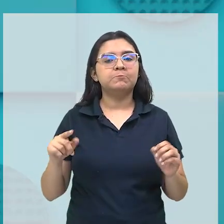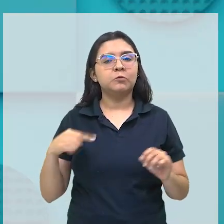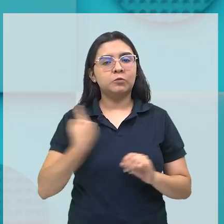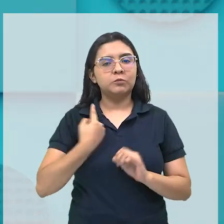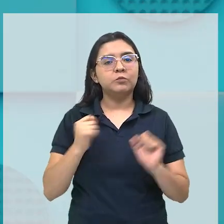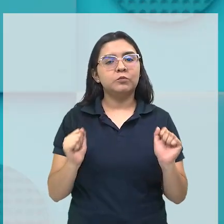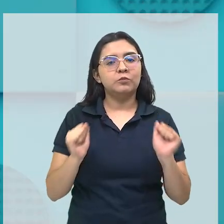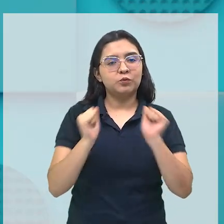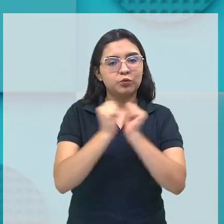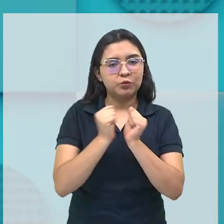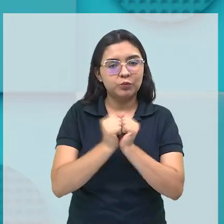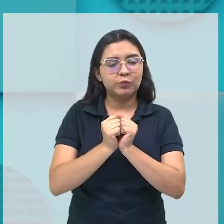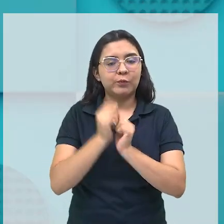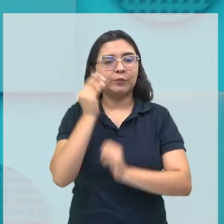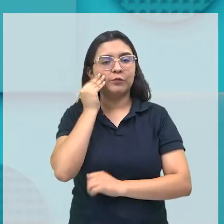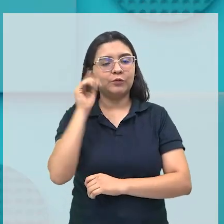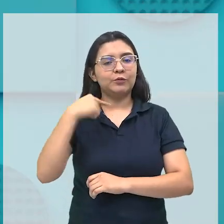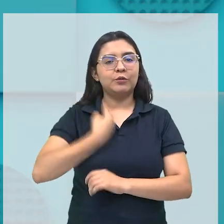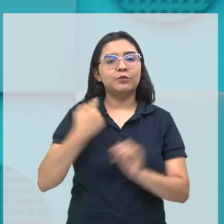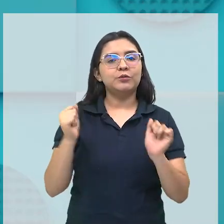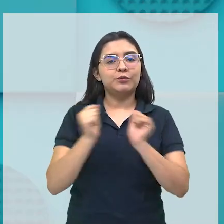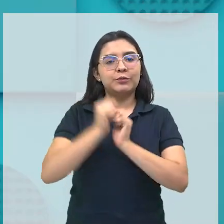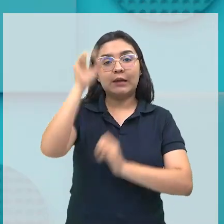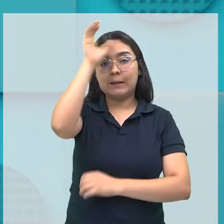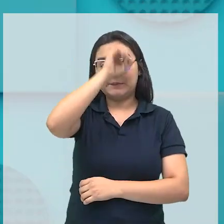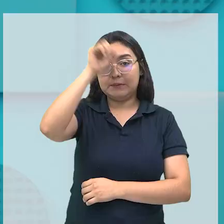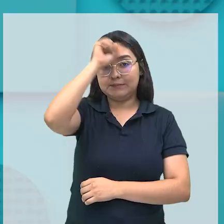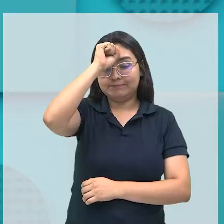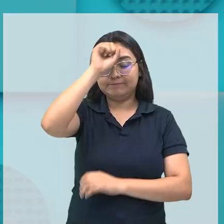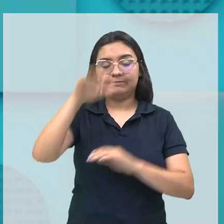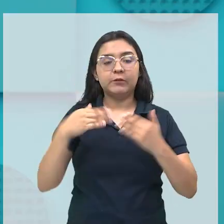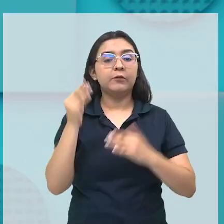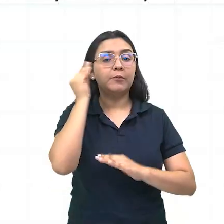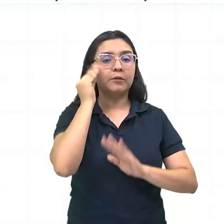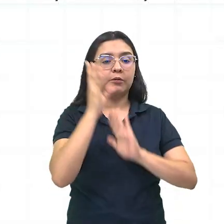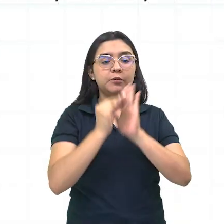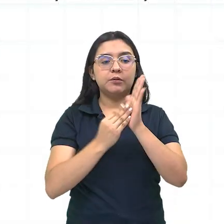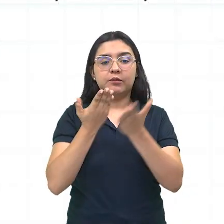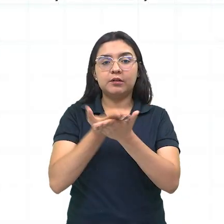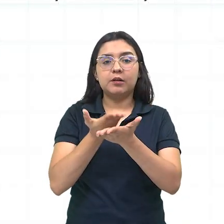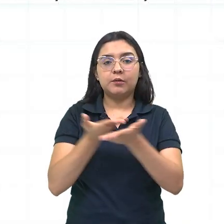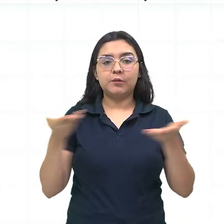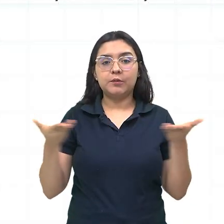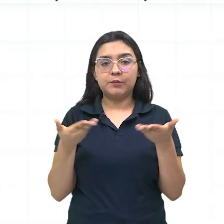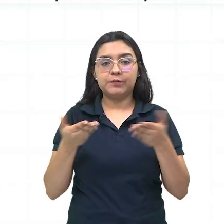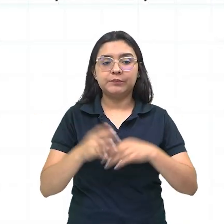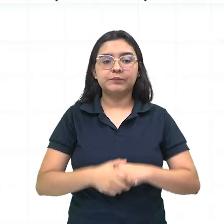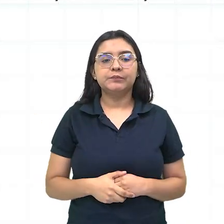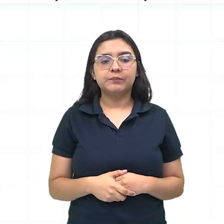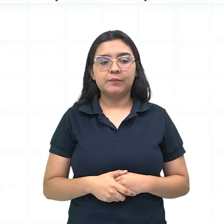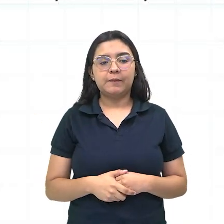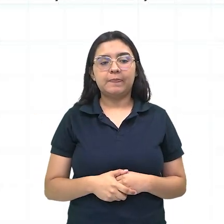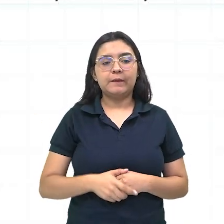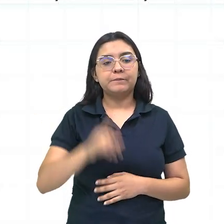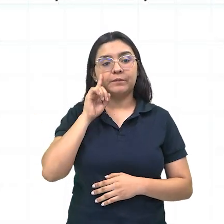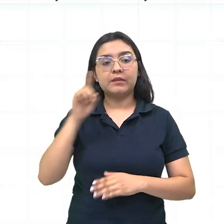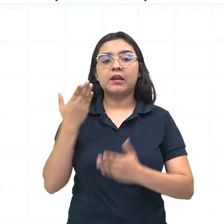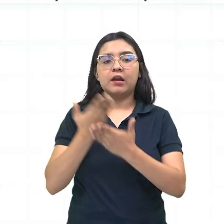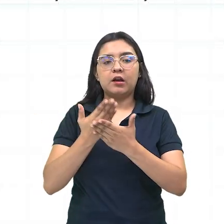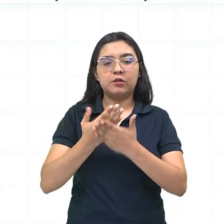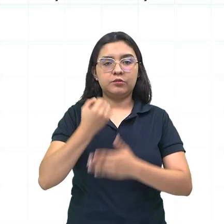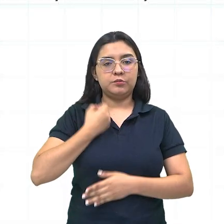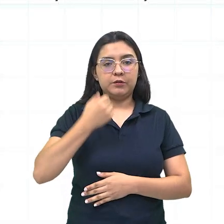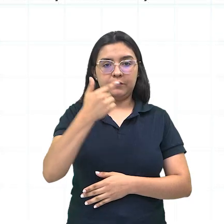junto com vocês nesta oportunidade de aprender muito mais. Vamos ver o que nós temos por objeto de conhecimento para esta nossa aula? Bom, na aula de